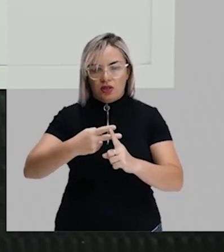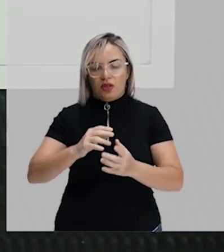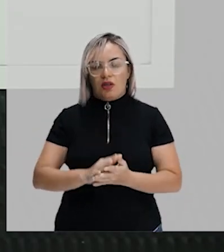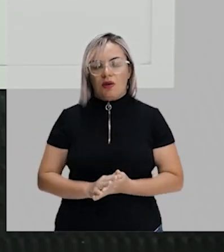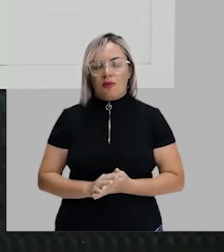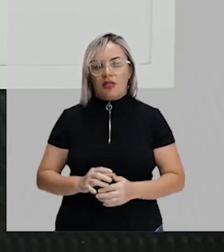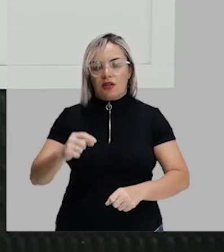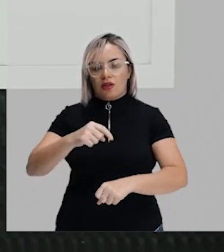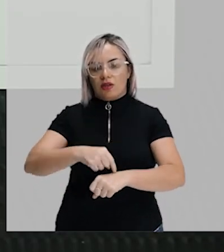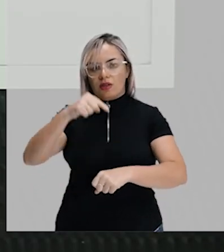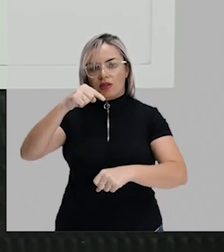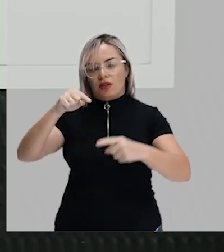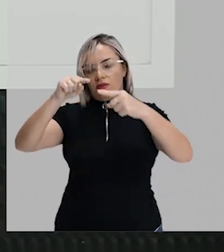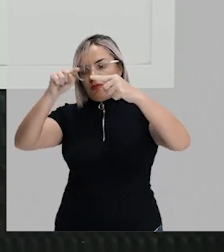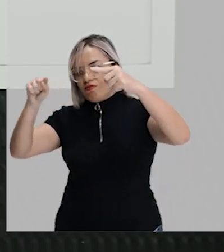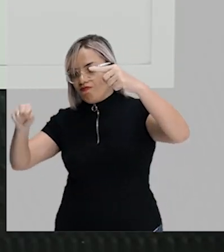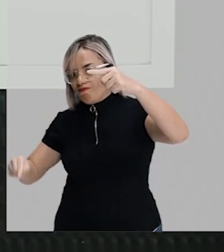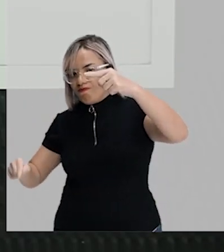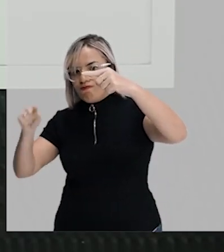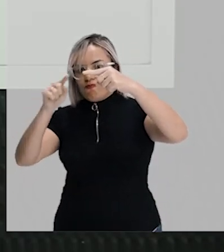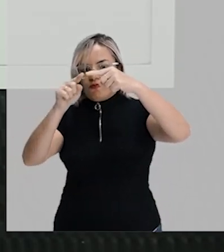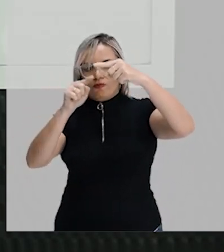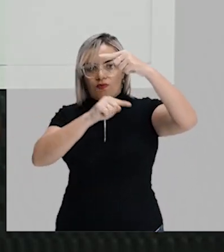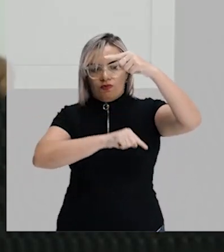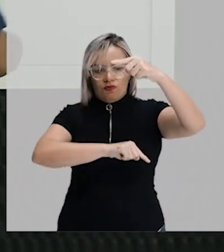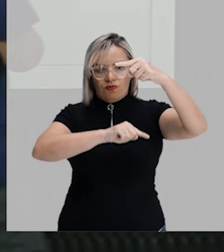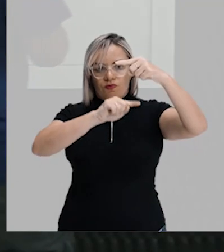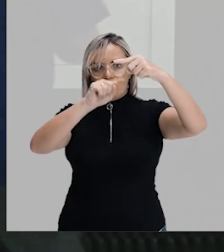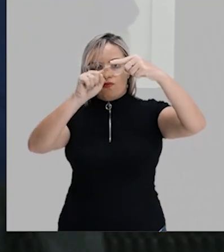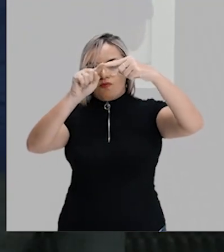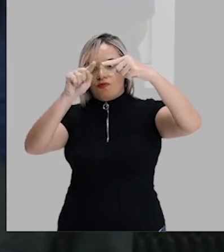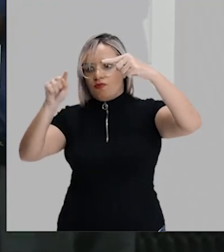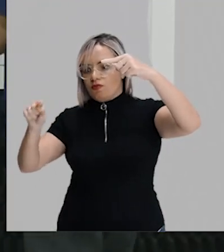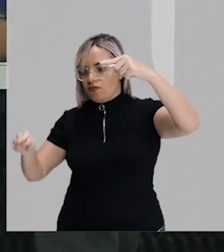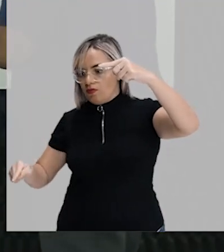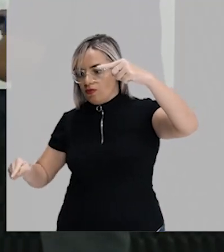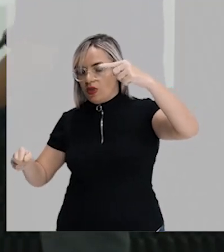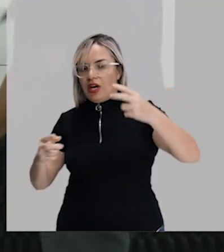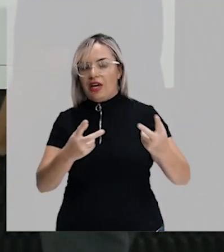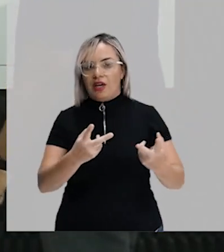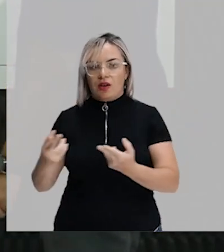Então, duplicando isso, nós temos o tempo. Quanto ao espaço,